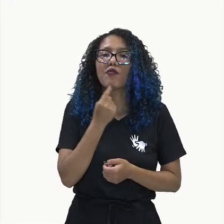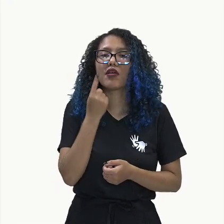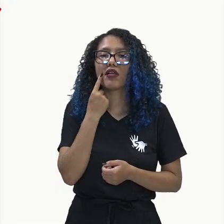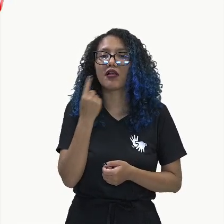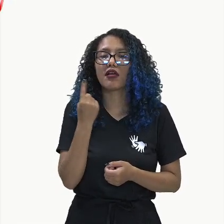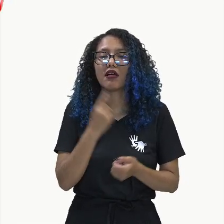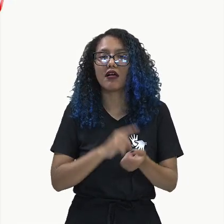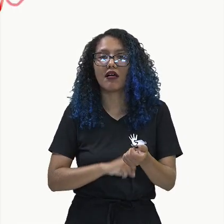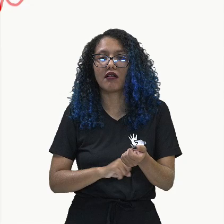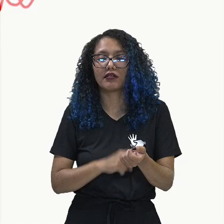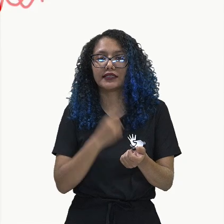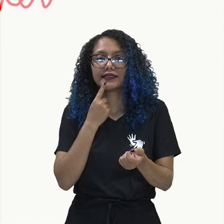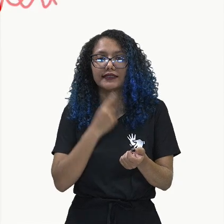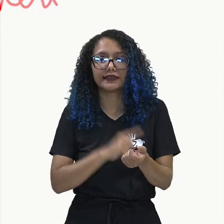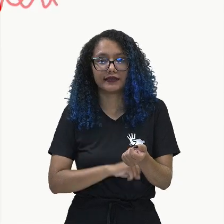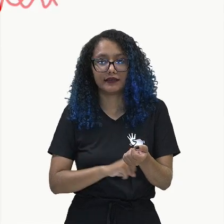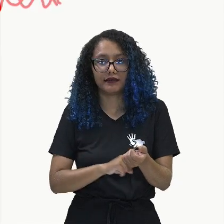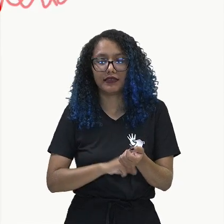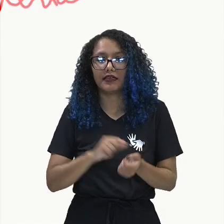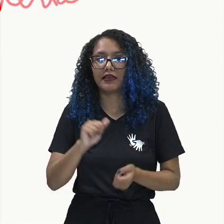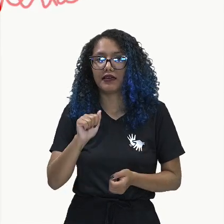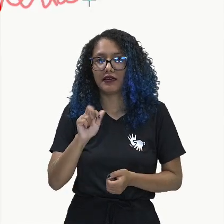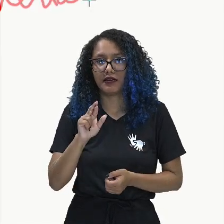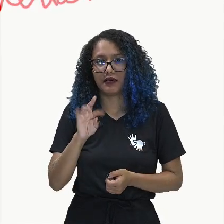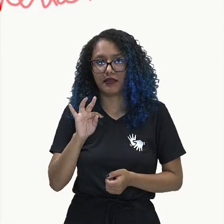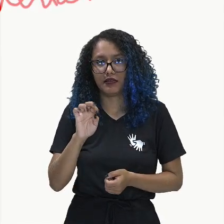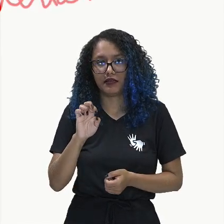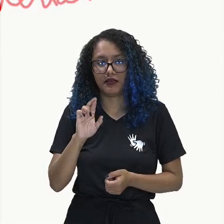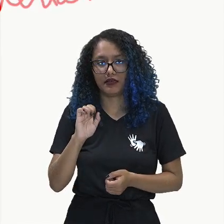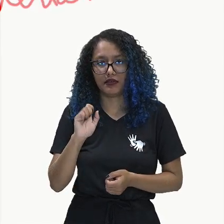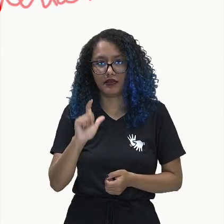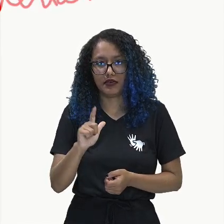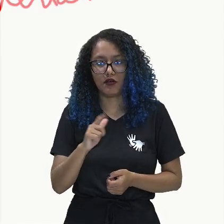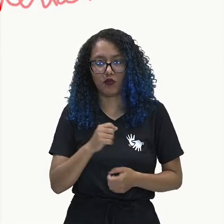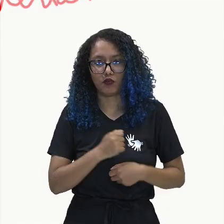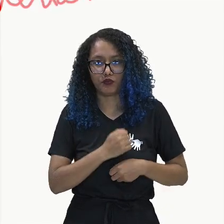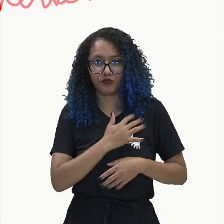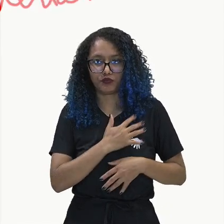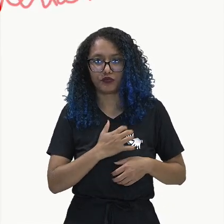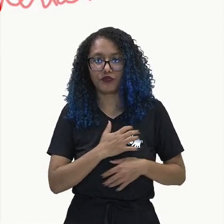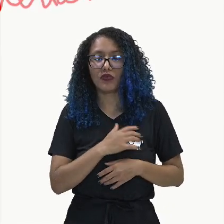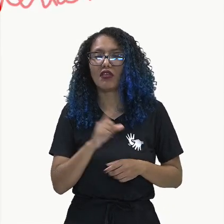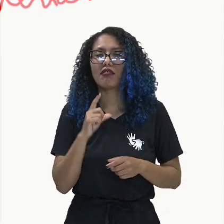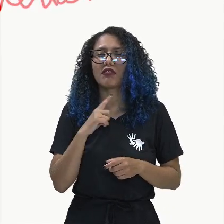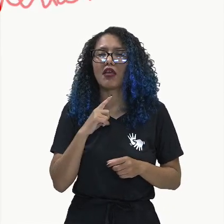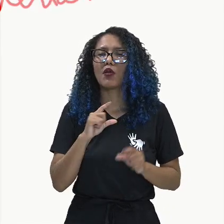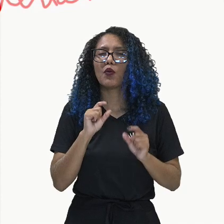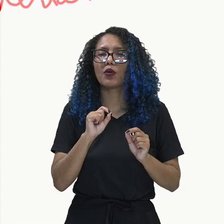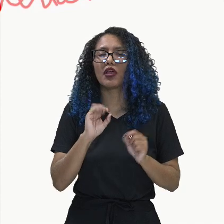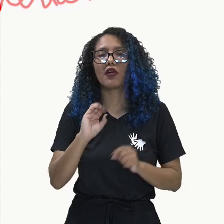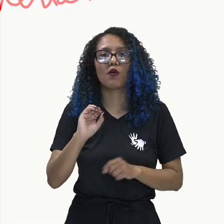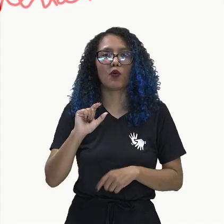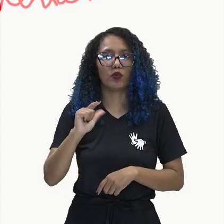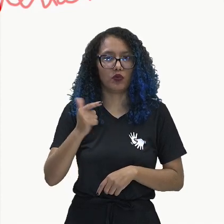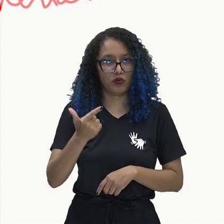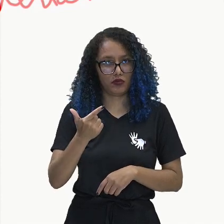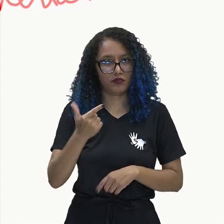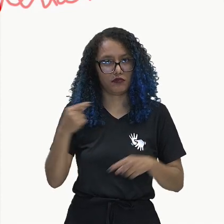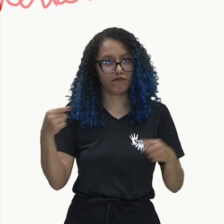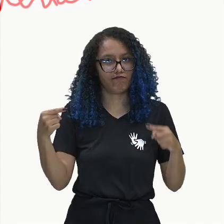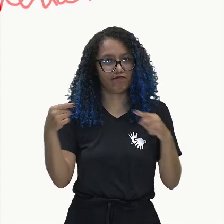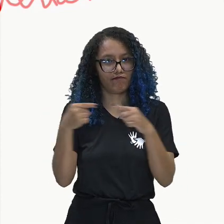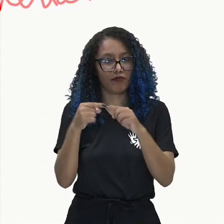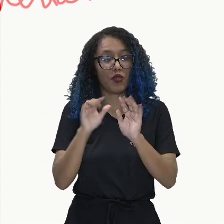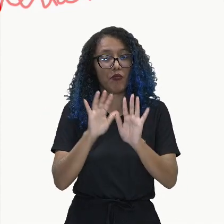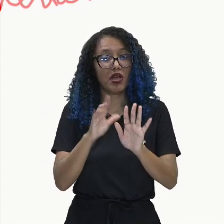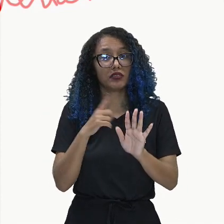Sangue arterial, rico em oxigênio. Mas aí vem o